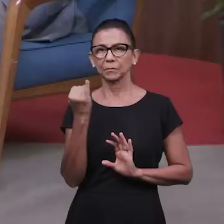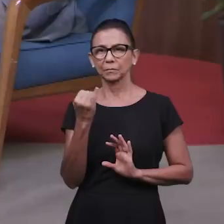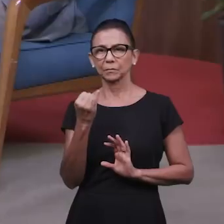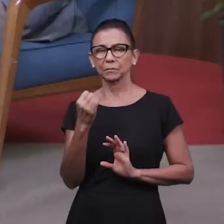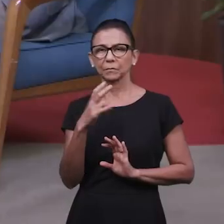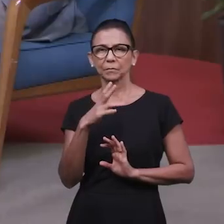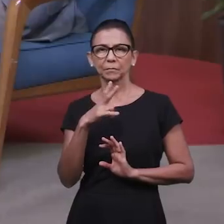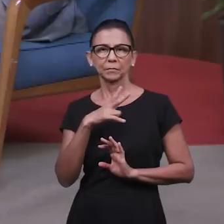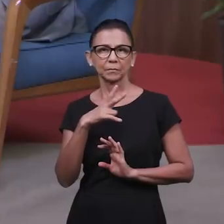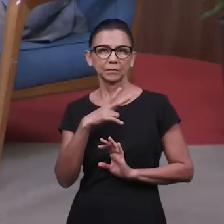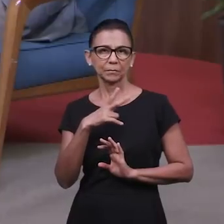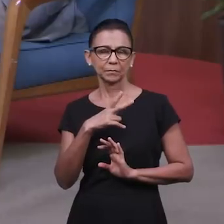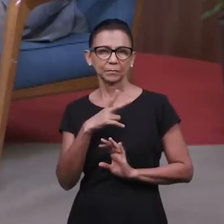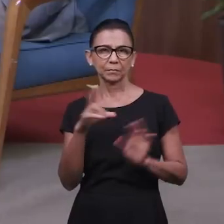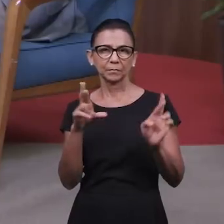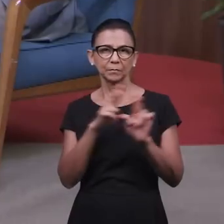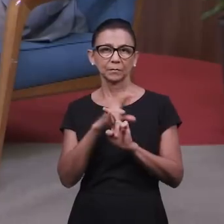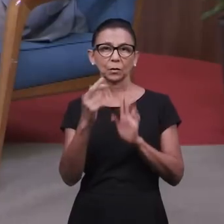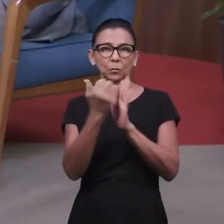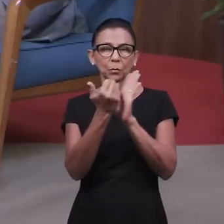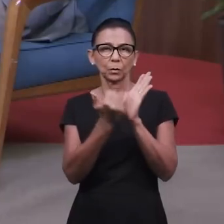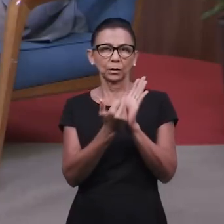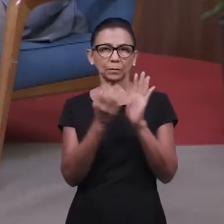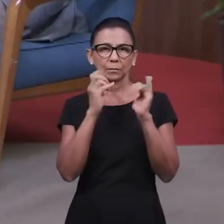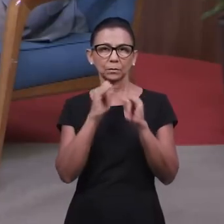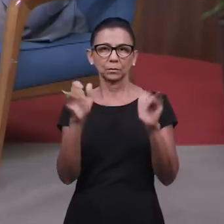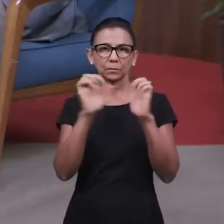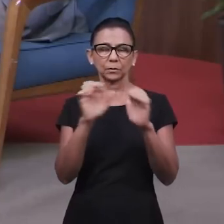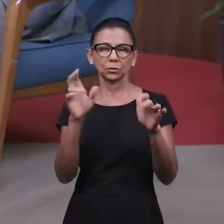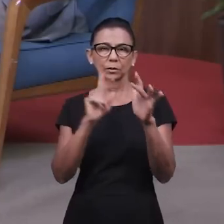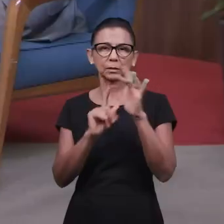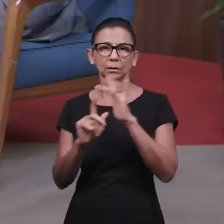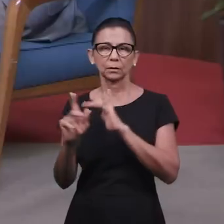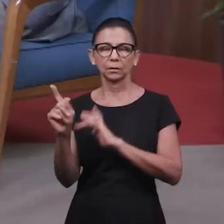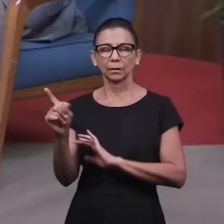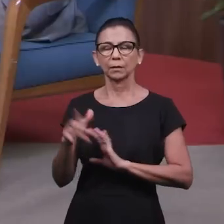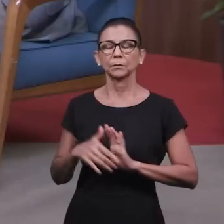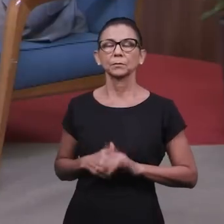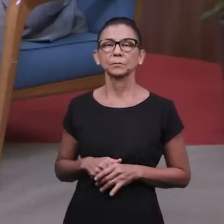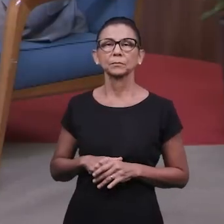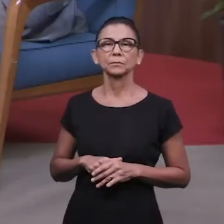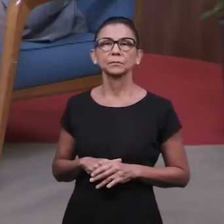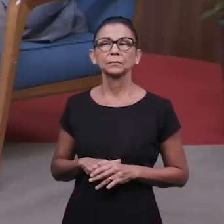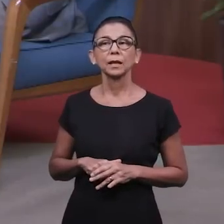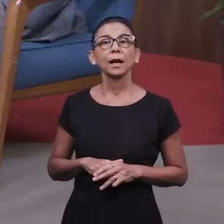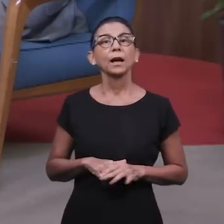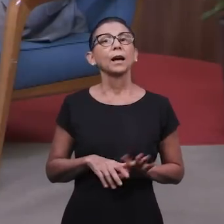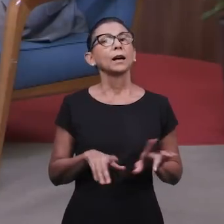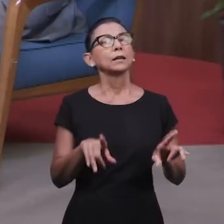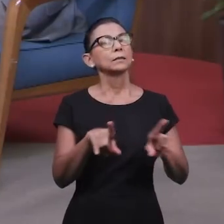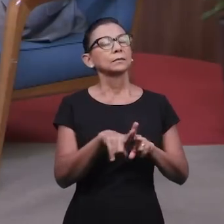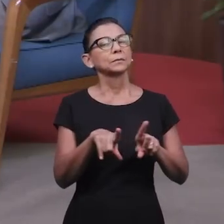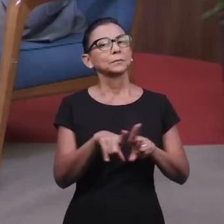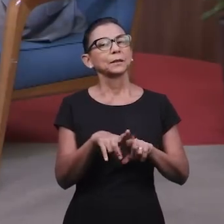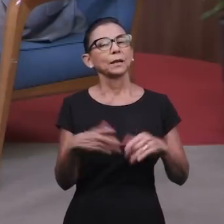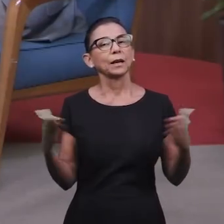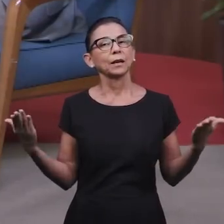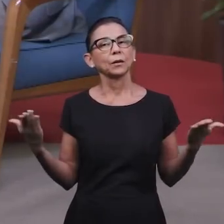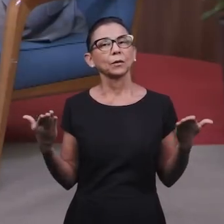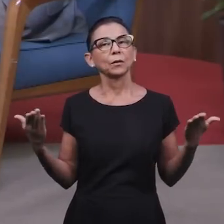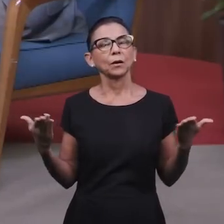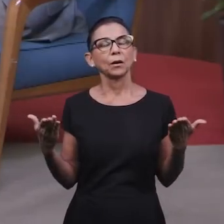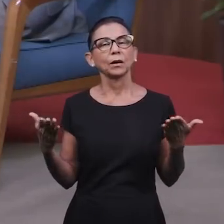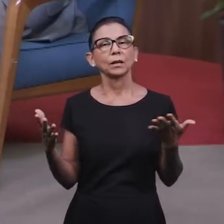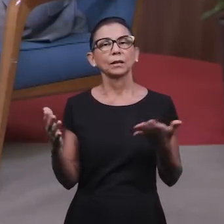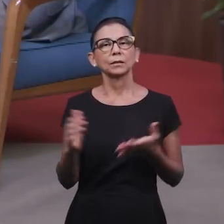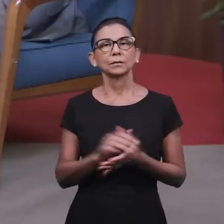é um testemunho. Um testemunho daquilo que o Senhor tem feito nessa obra, na direção do Espírito Santo. E eu vou trazer para você aqui agora